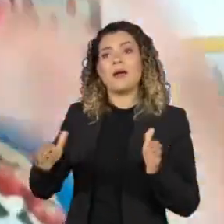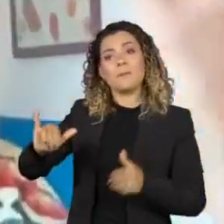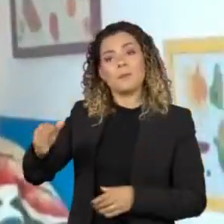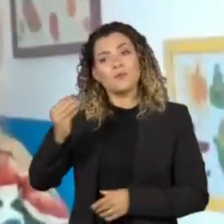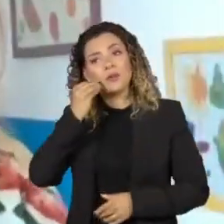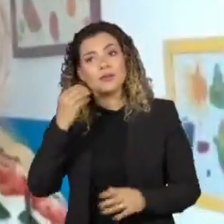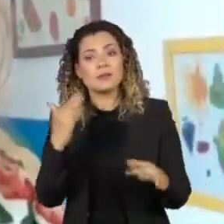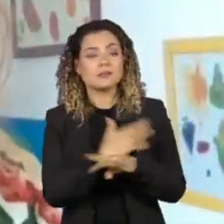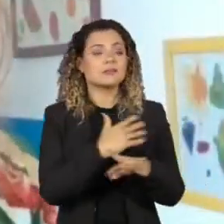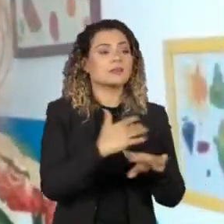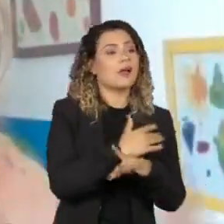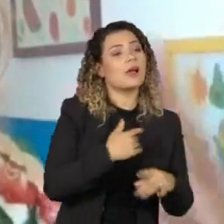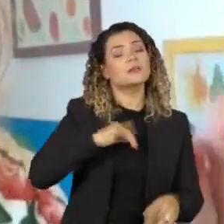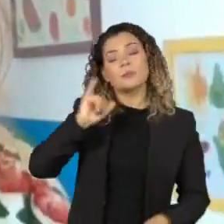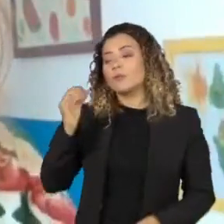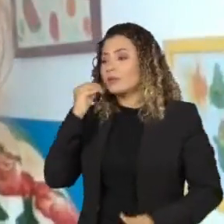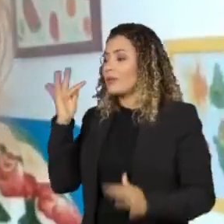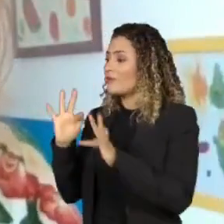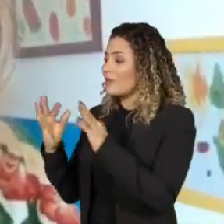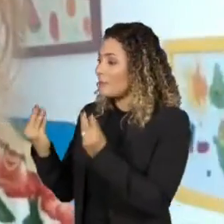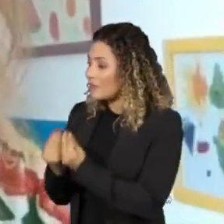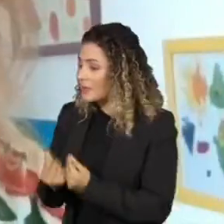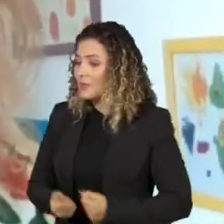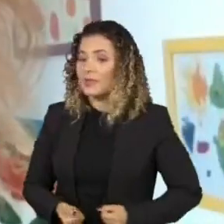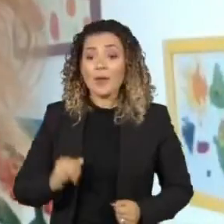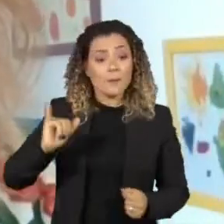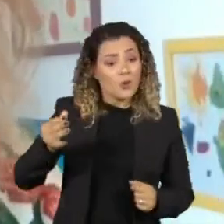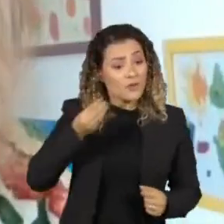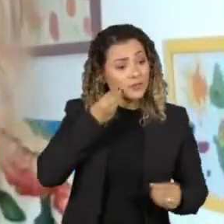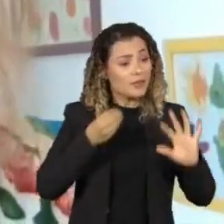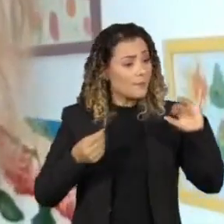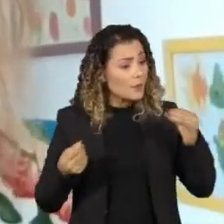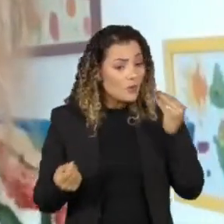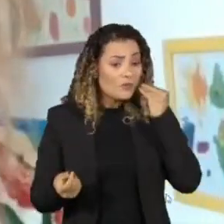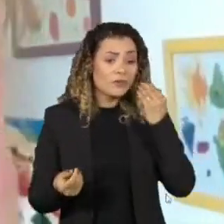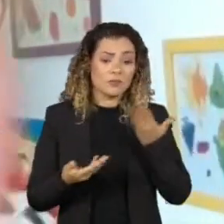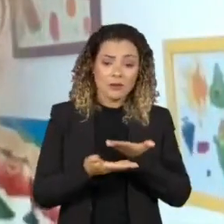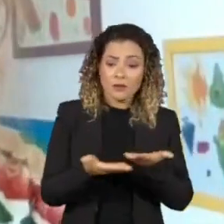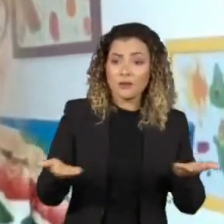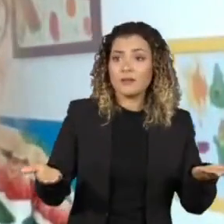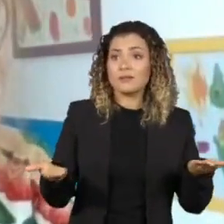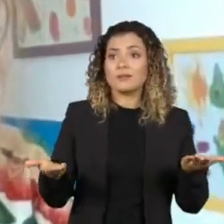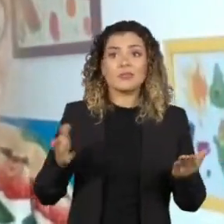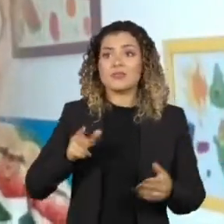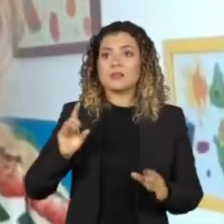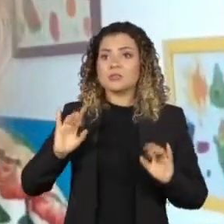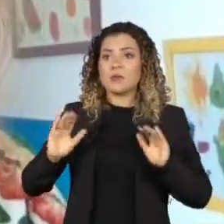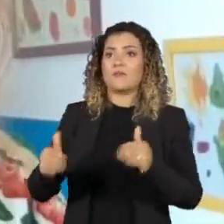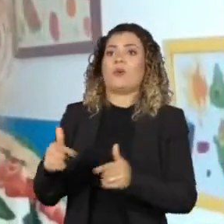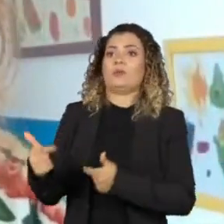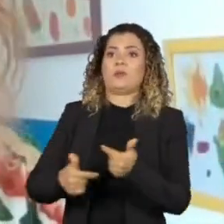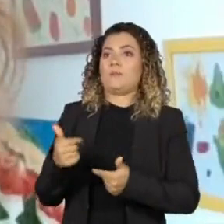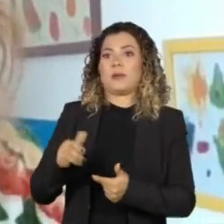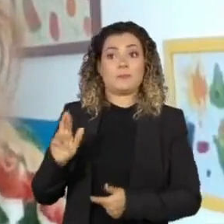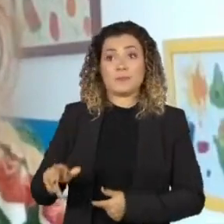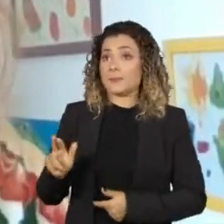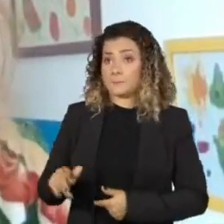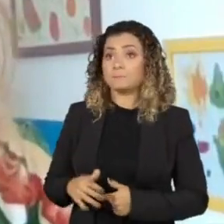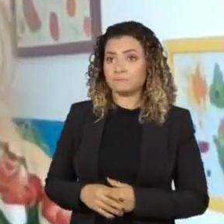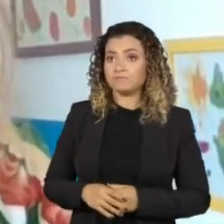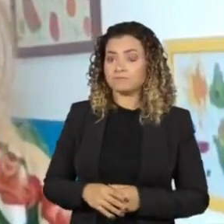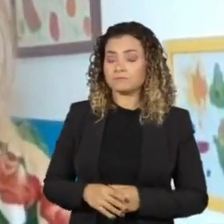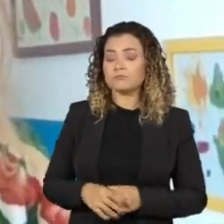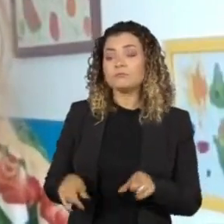aproveitar a cidade, aproveitar a família, aproveitar o tempo de outra forma que não só destinada para o trabalho. E em relação